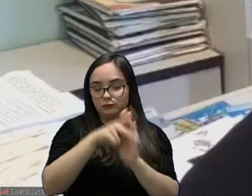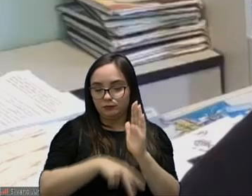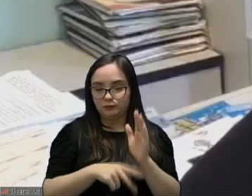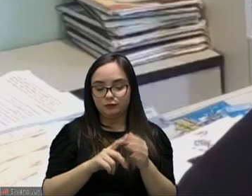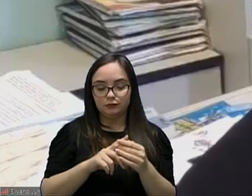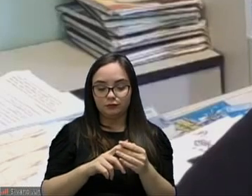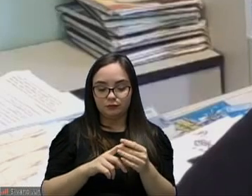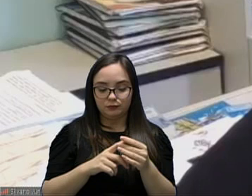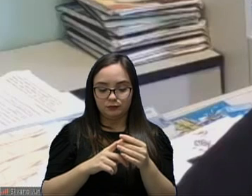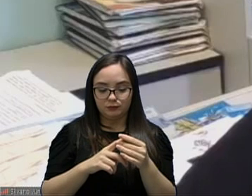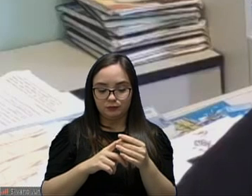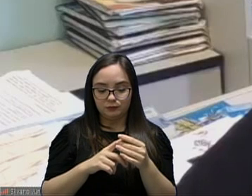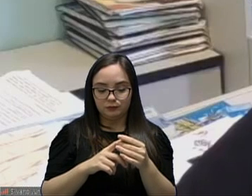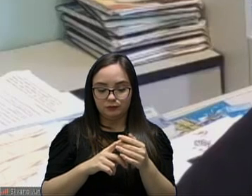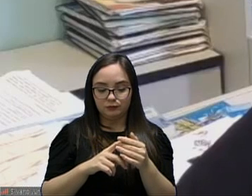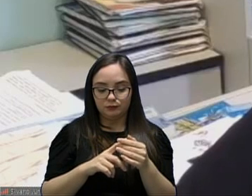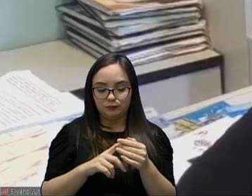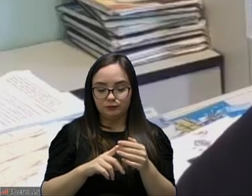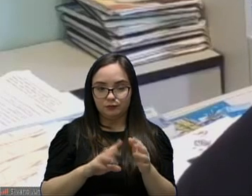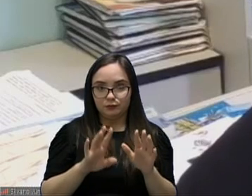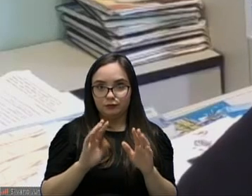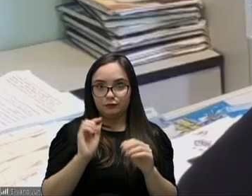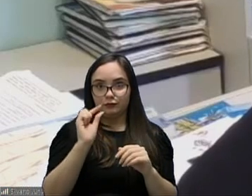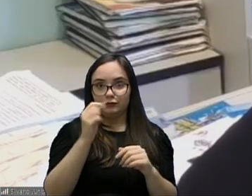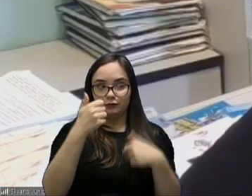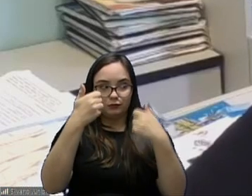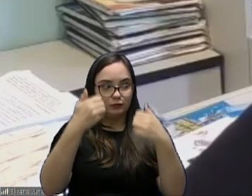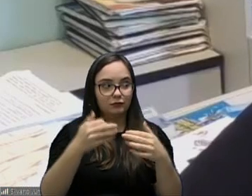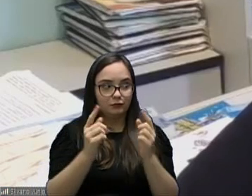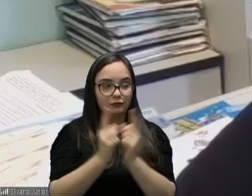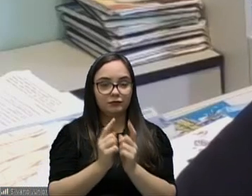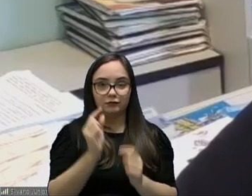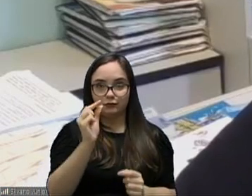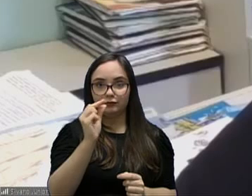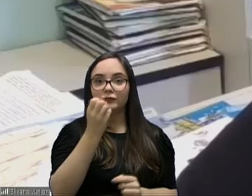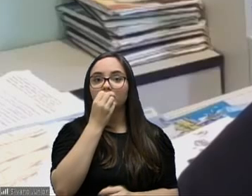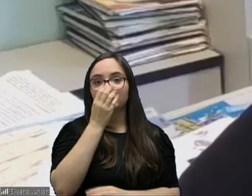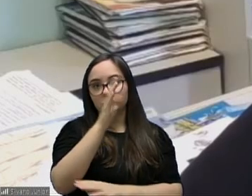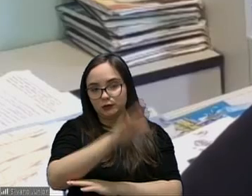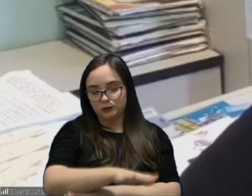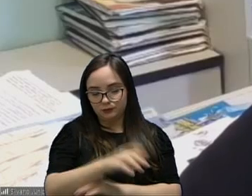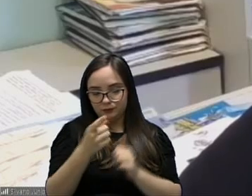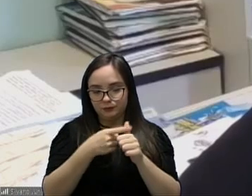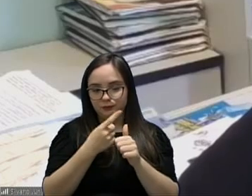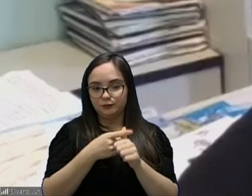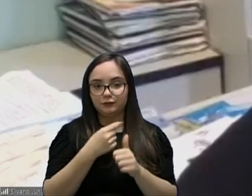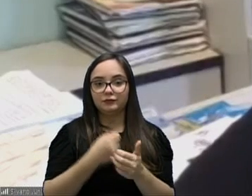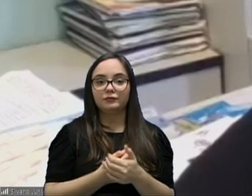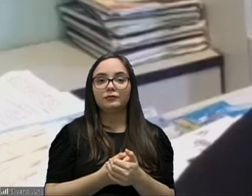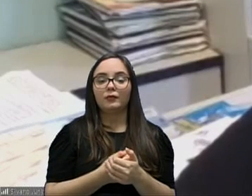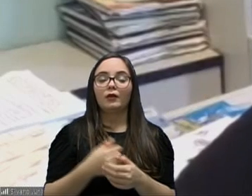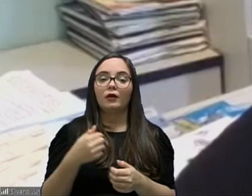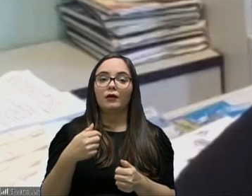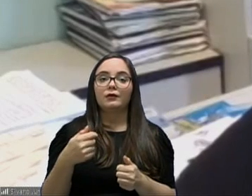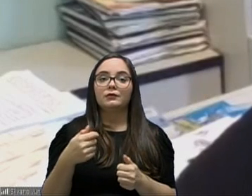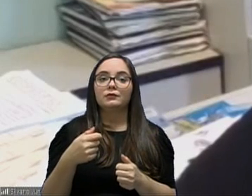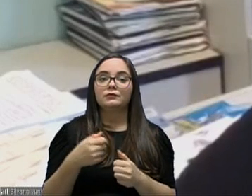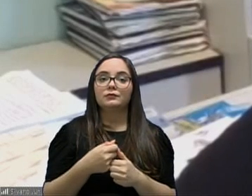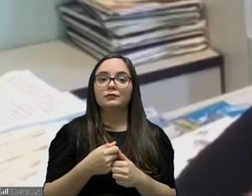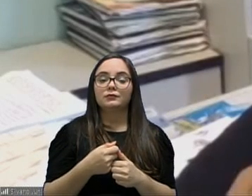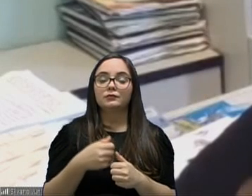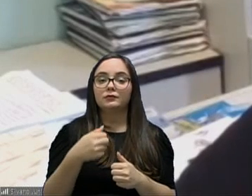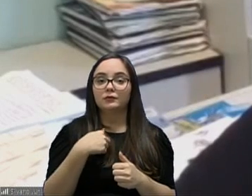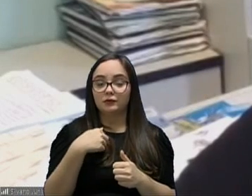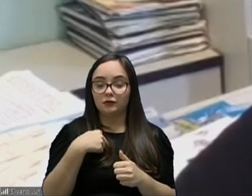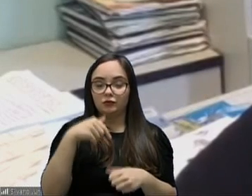Martinez, o vereador Silvana queria falar para a população do Cabana. Primeiro, boa tarde, né? Estou a favor, junto com você, Martinez. Vou